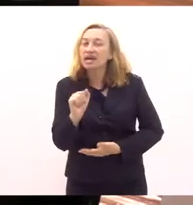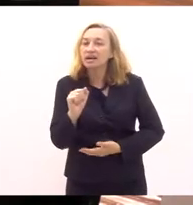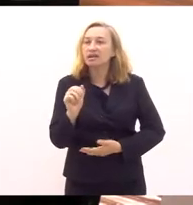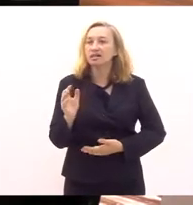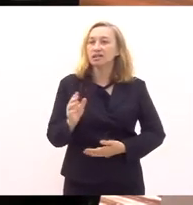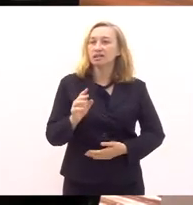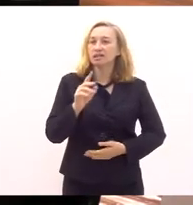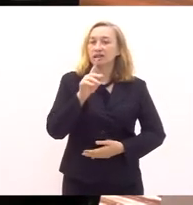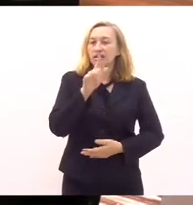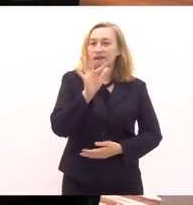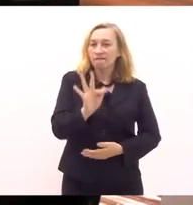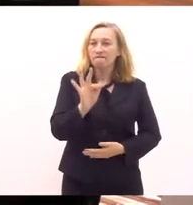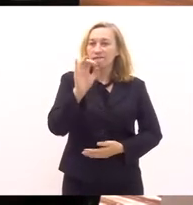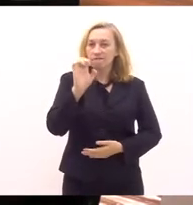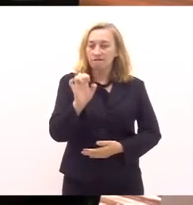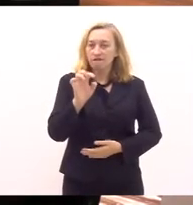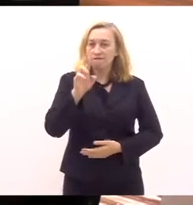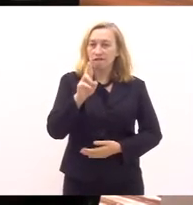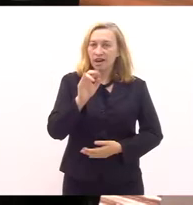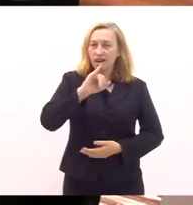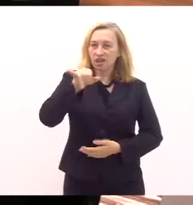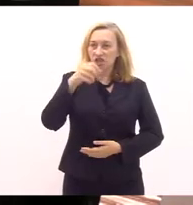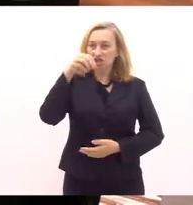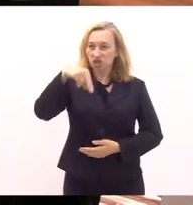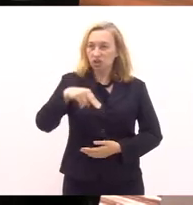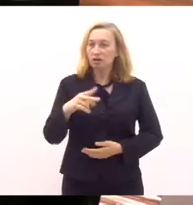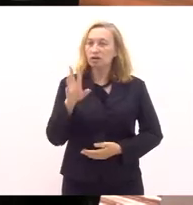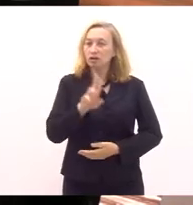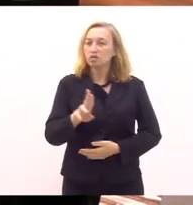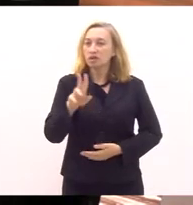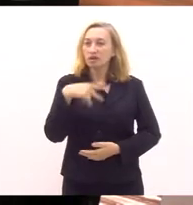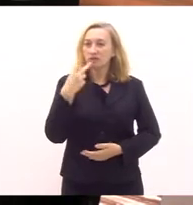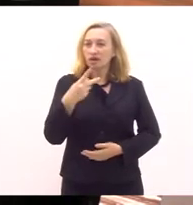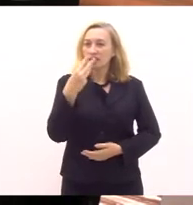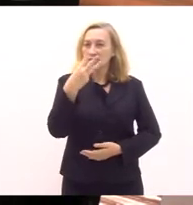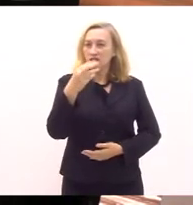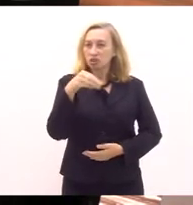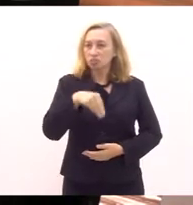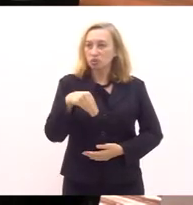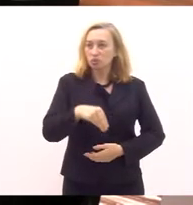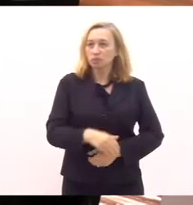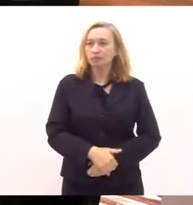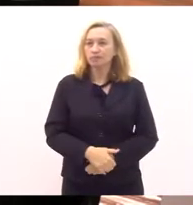Firjan, para fazer o uso da palavra. A senhora dispõe de 3 minutos.